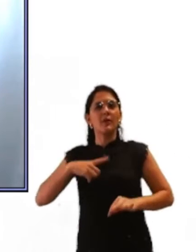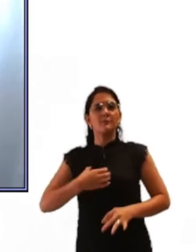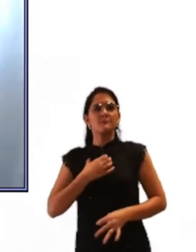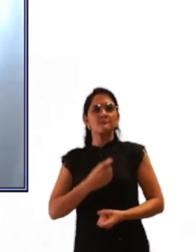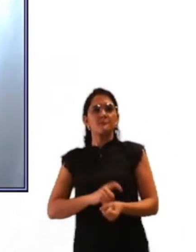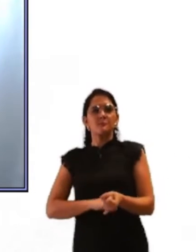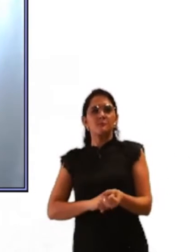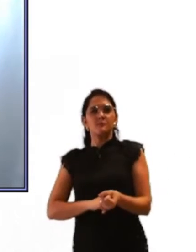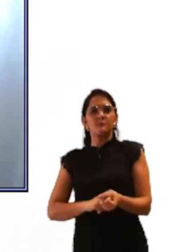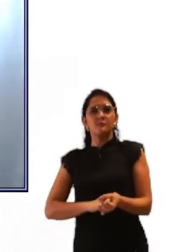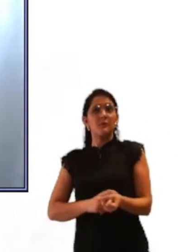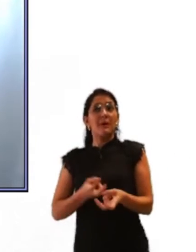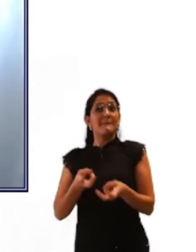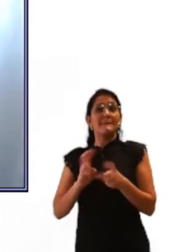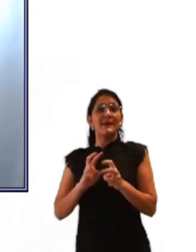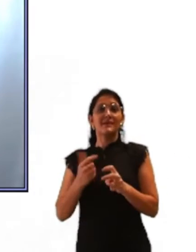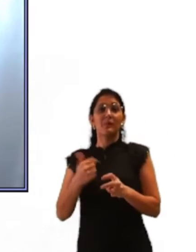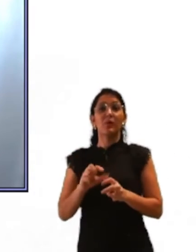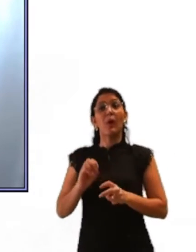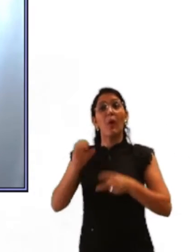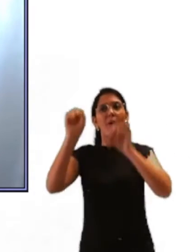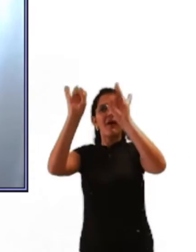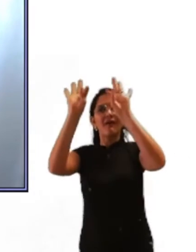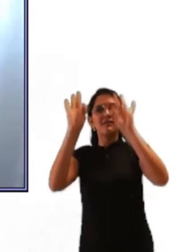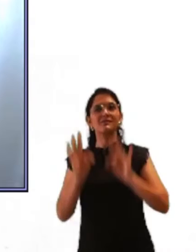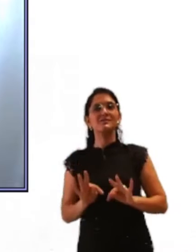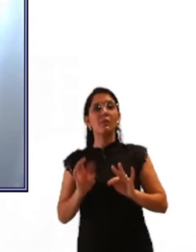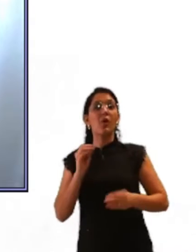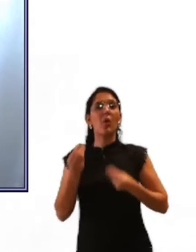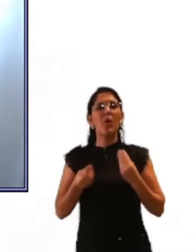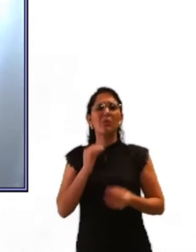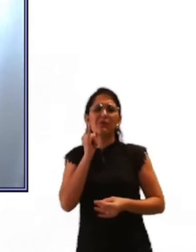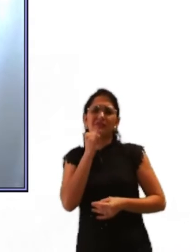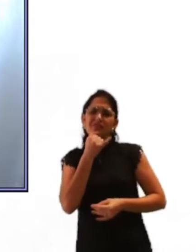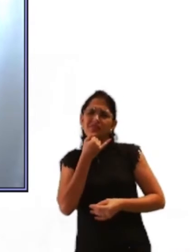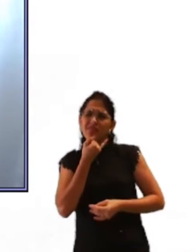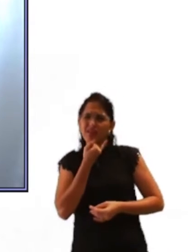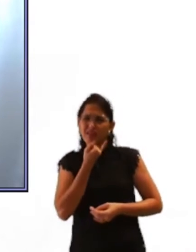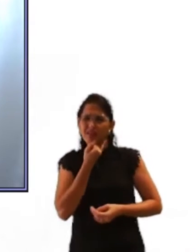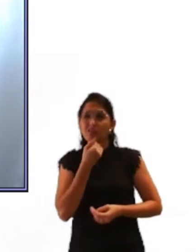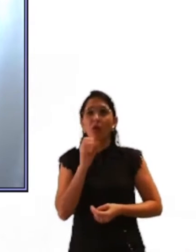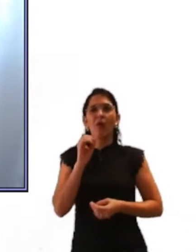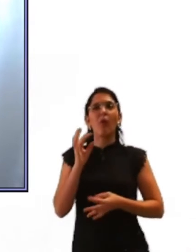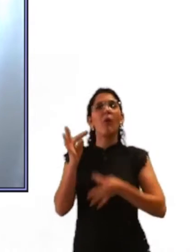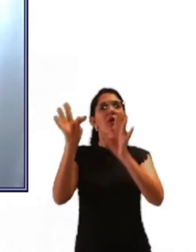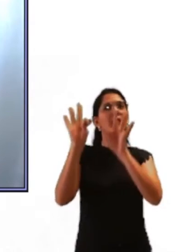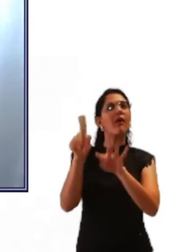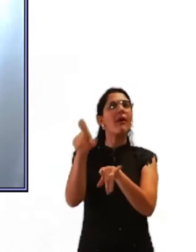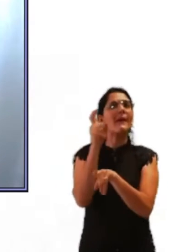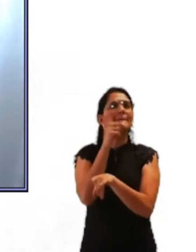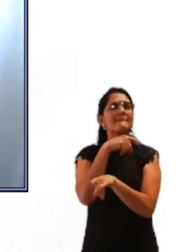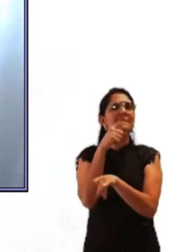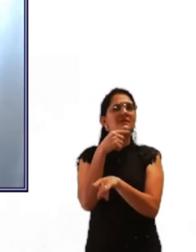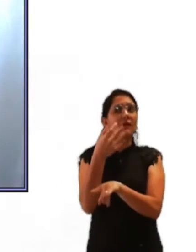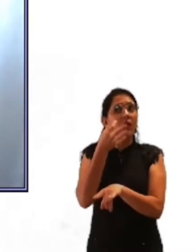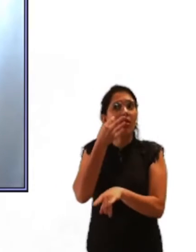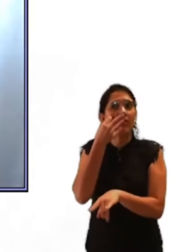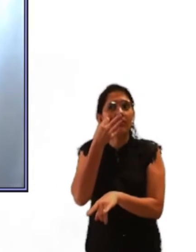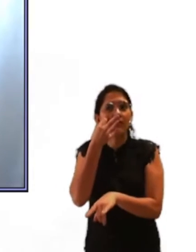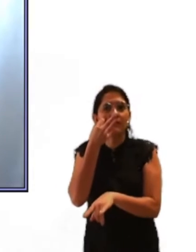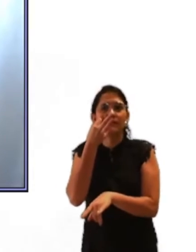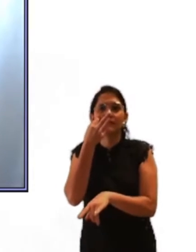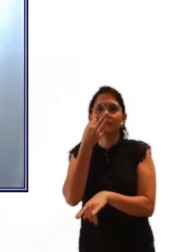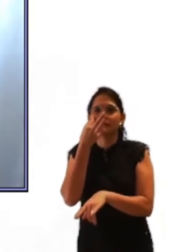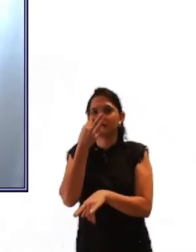testemunha tá triste, se a testemunha está ali eventualmente mentindo. Isso, gente,